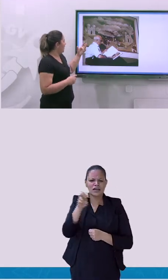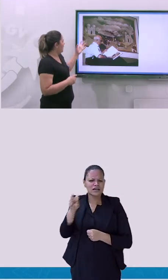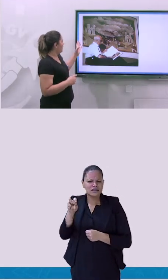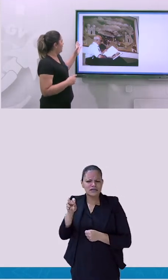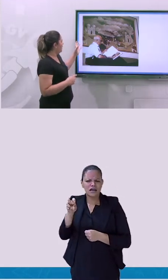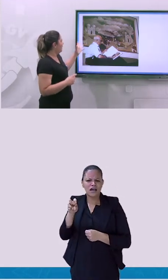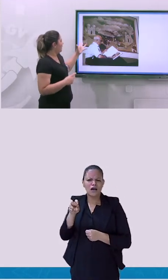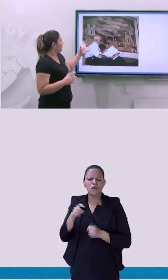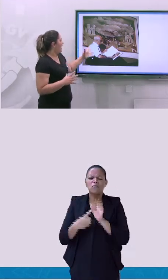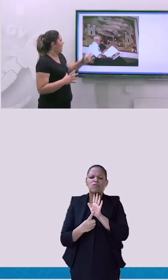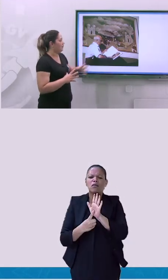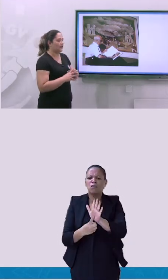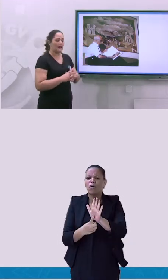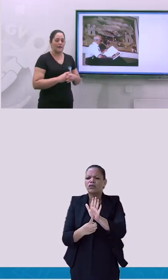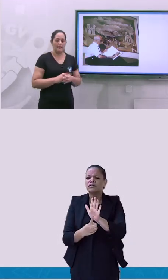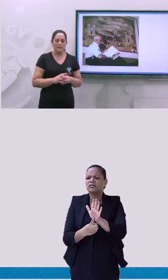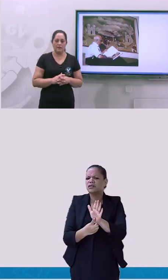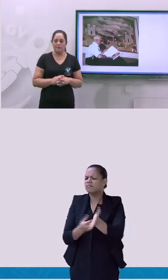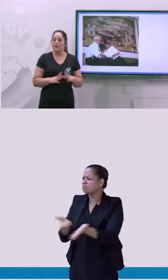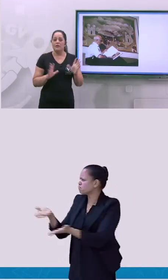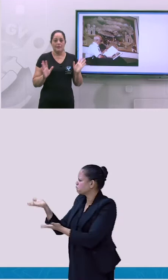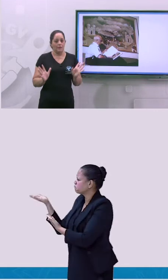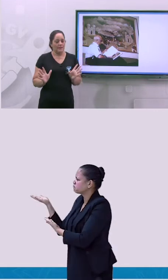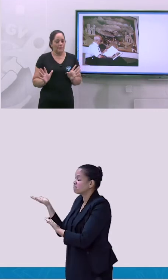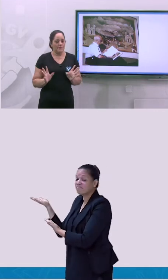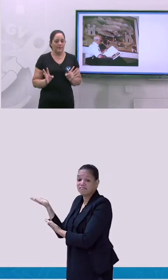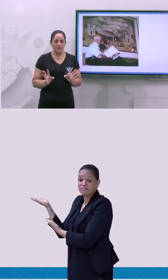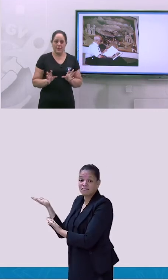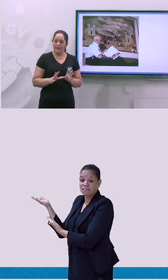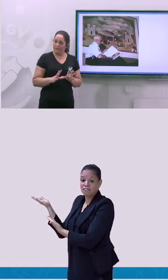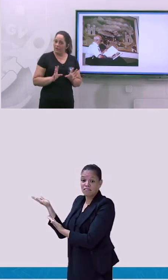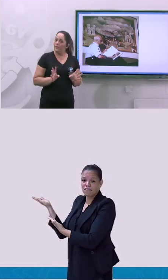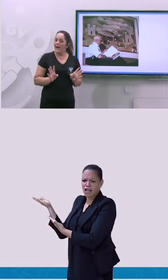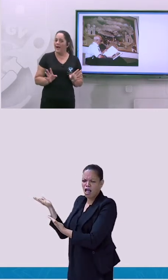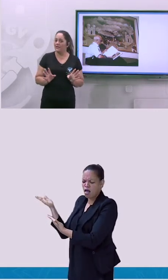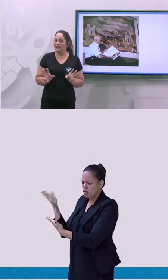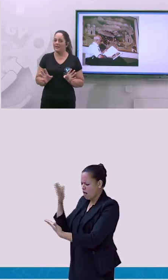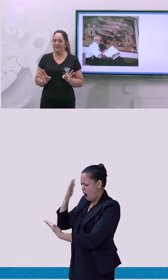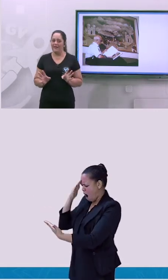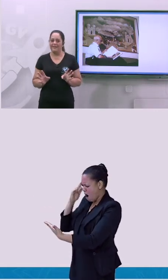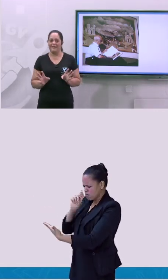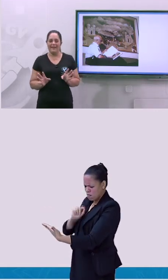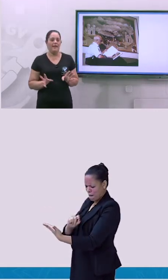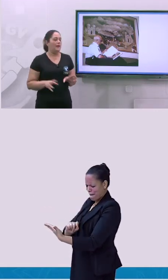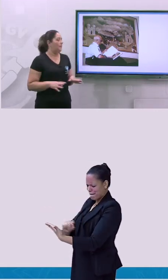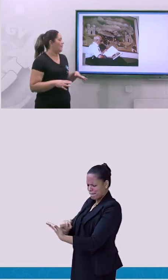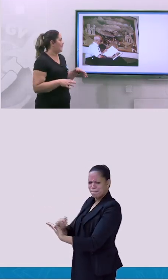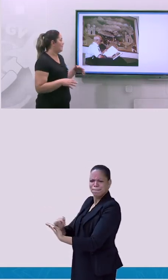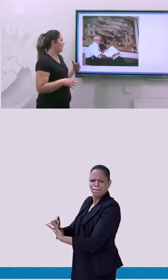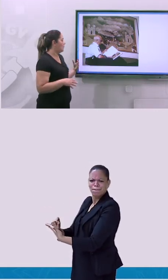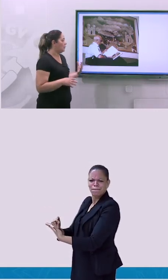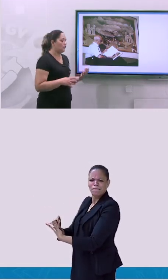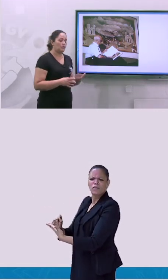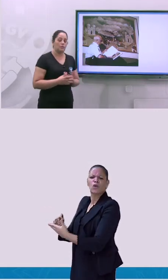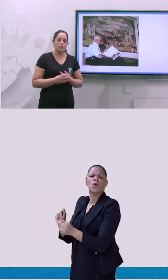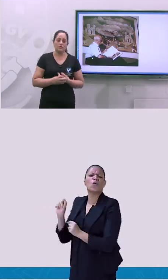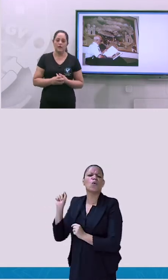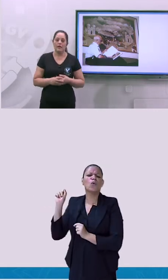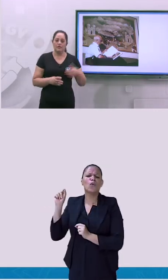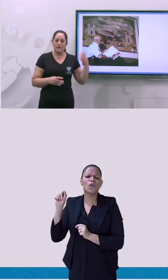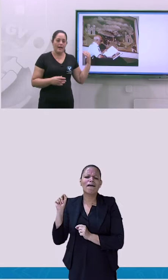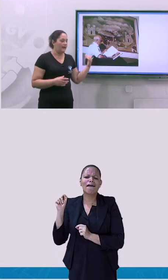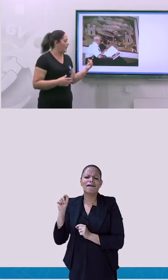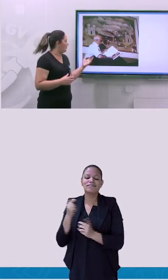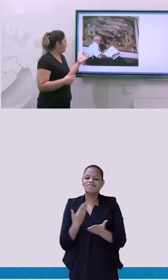Você vê, olha que linda essa arte que está atrás dele. Não sabemos identificar se foi uma arte que ele fez, né? Mas ele está nos